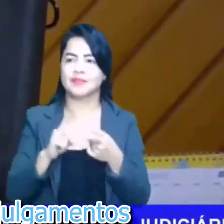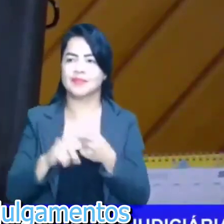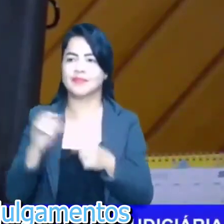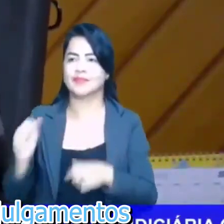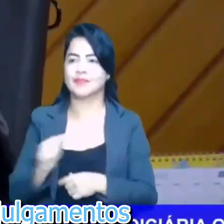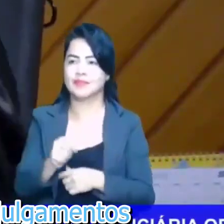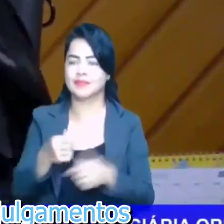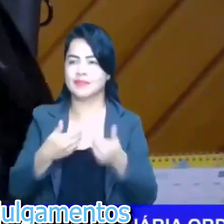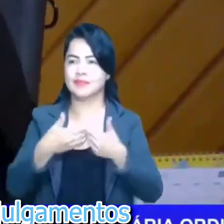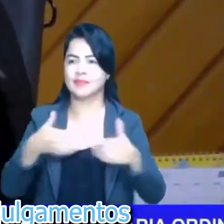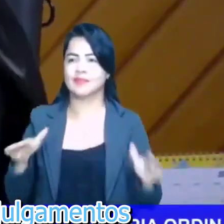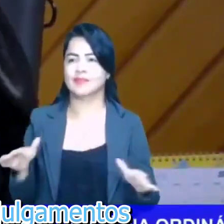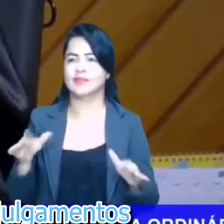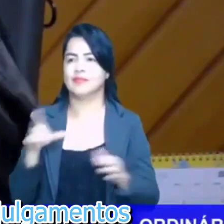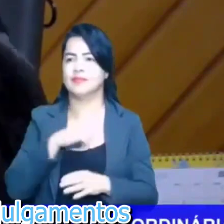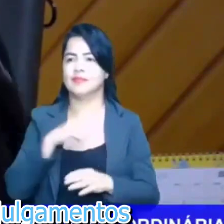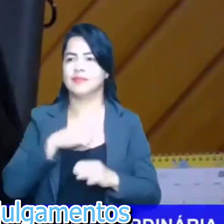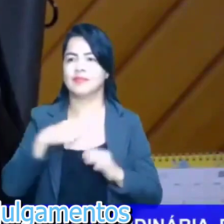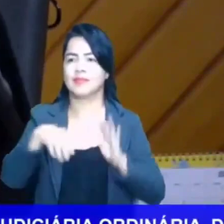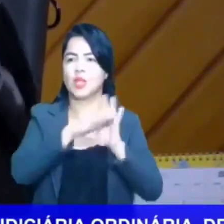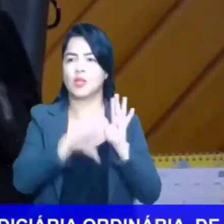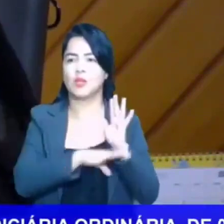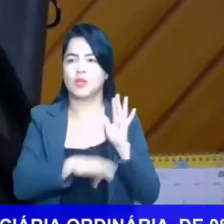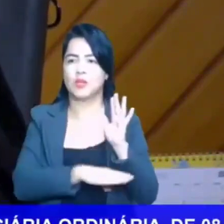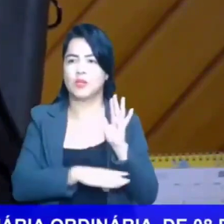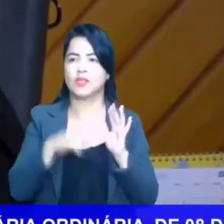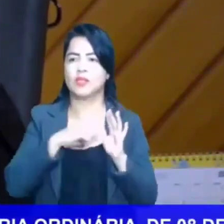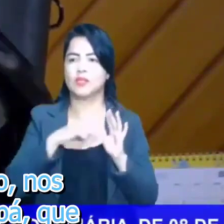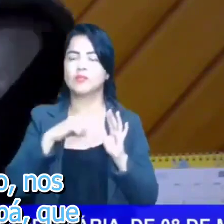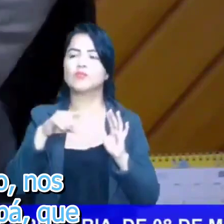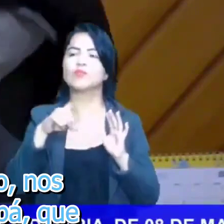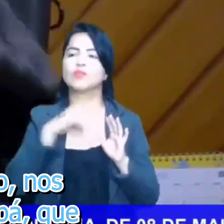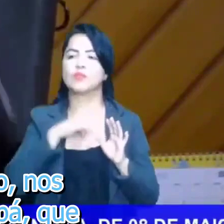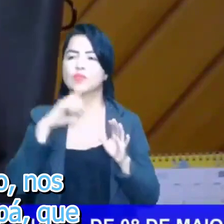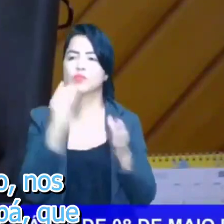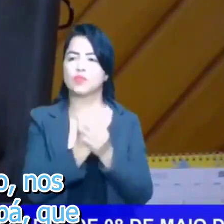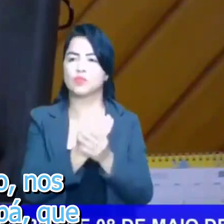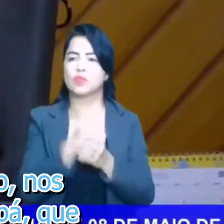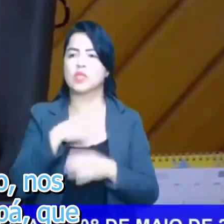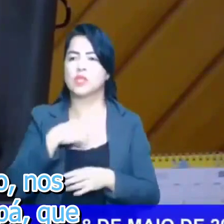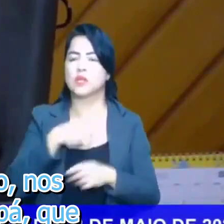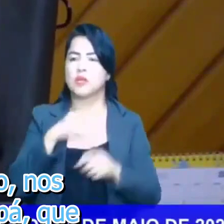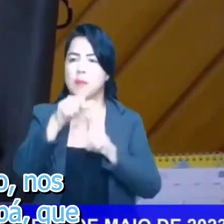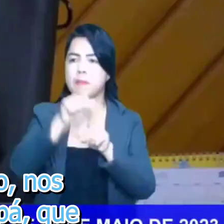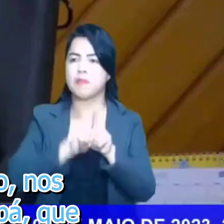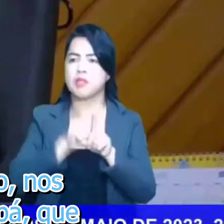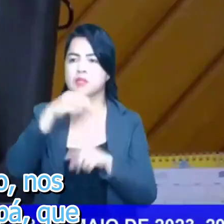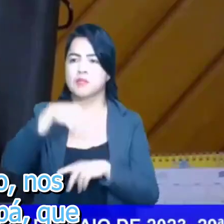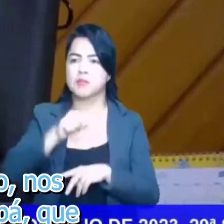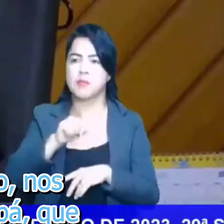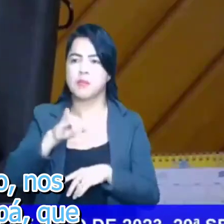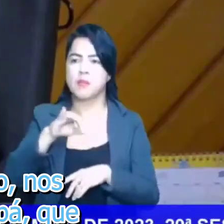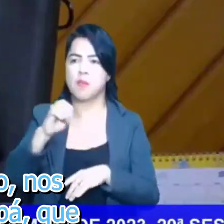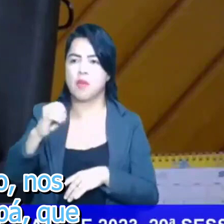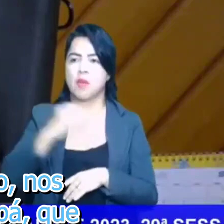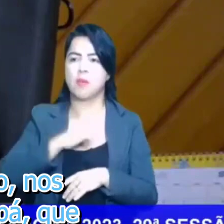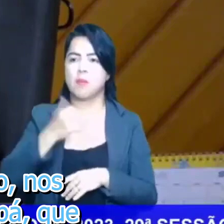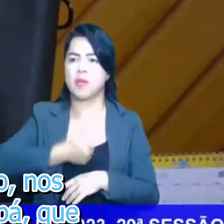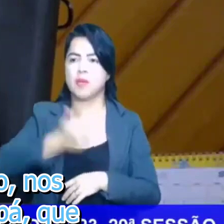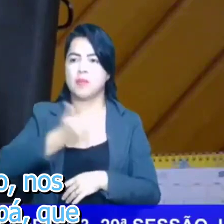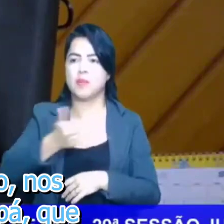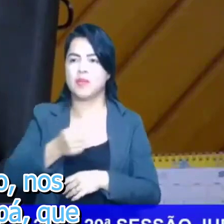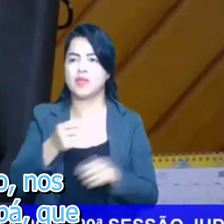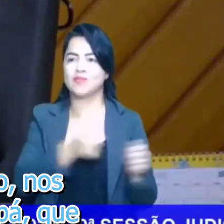um eu declaro pele clara, aberto a nossa pauta de julgamento curto, usa óculos, desse mês de maio. Ao fundo, parede amadeirada do Tribunal e Bandeira